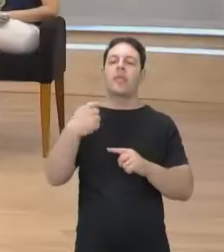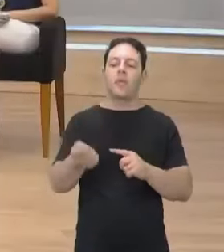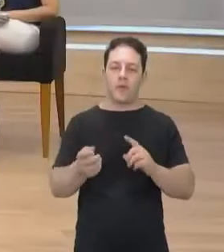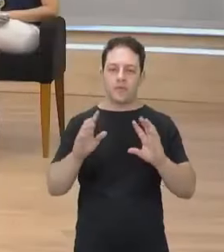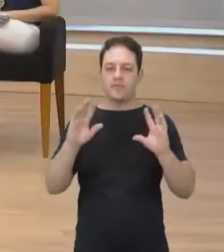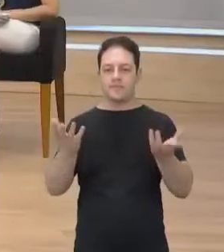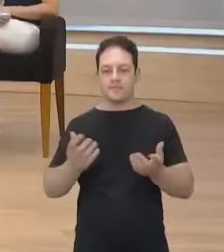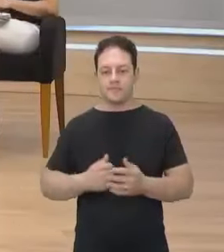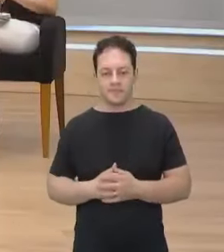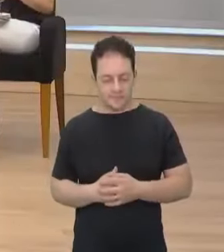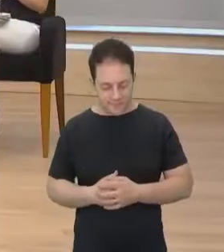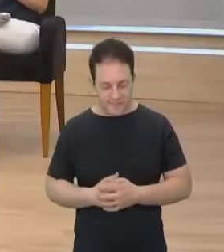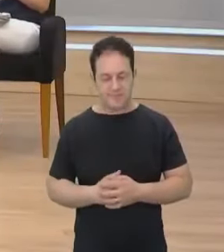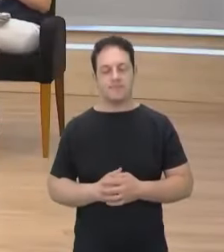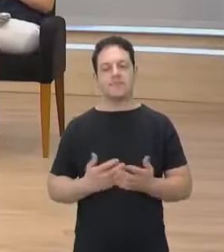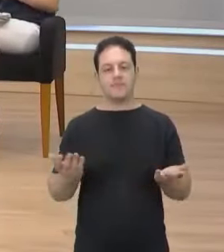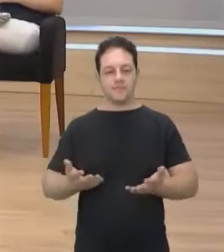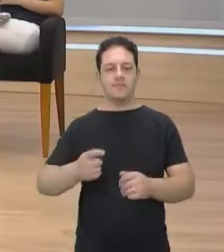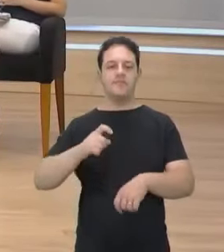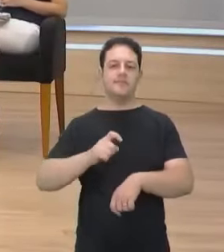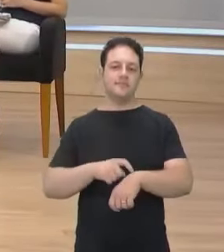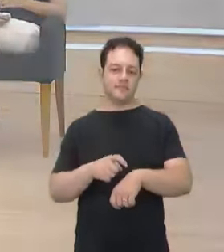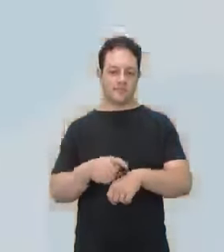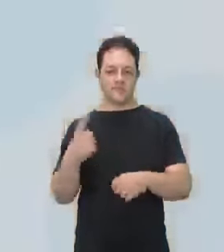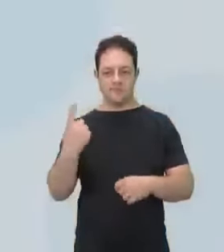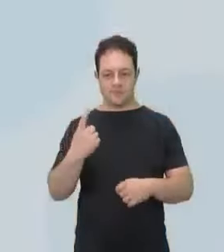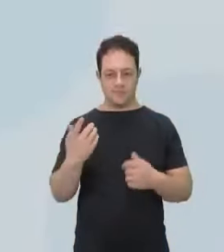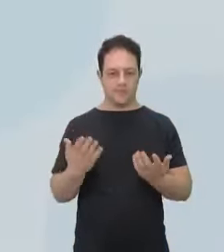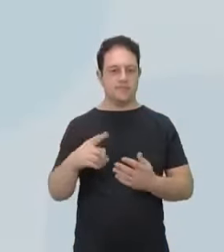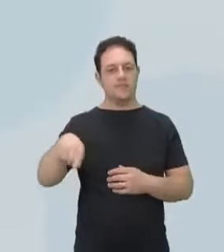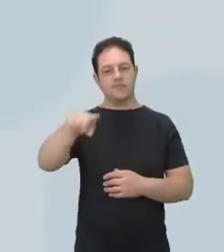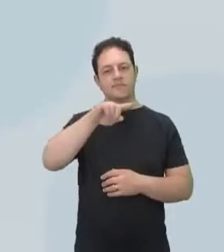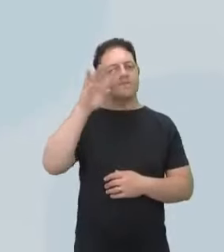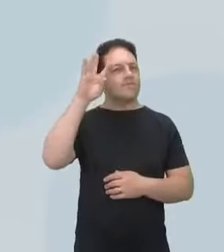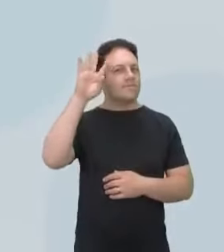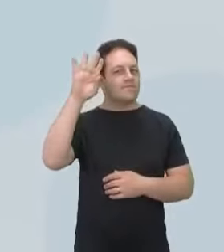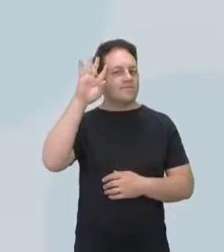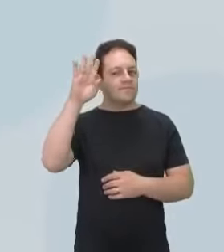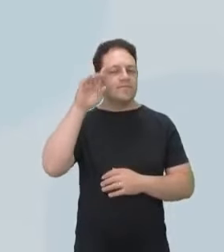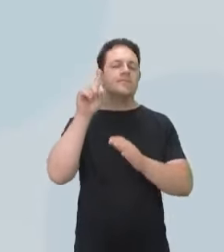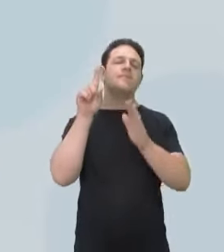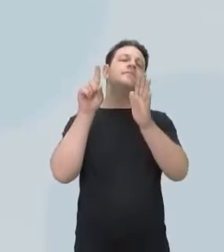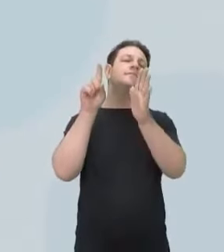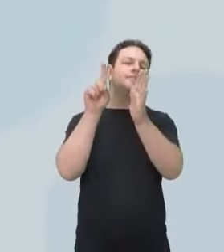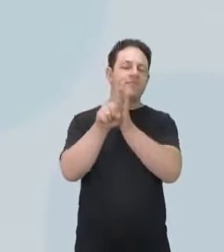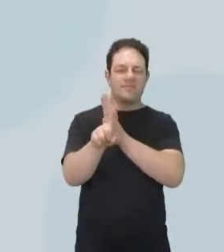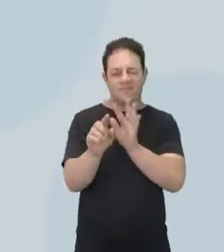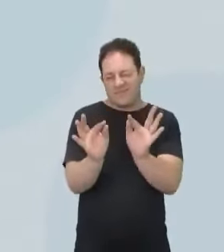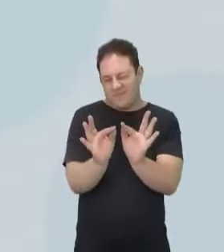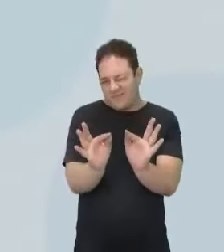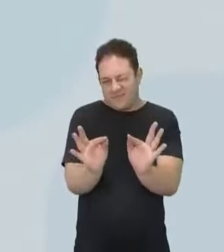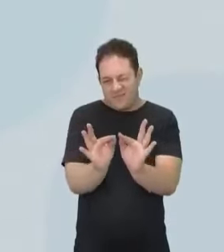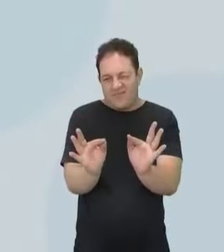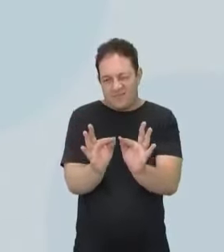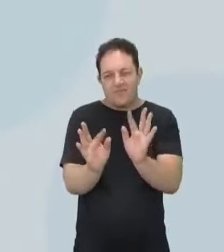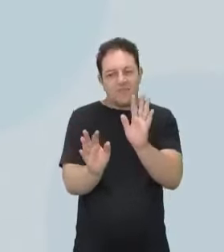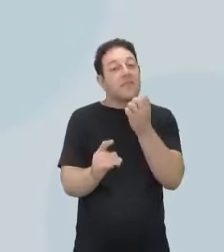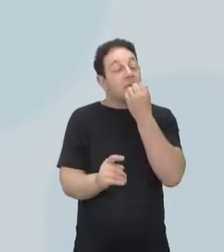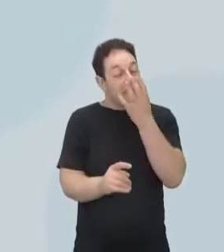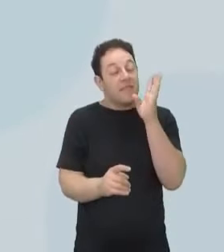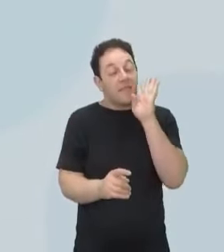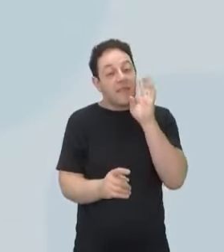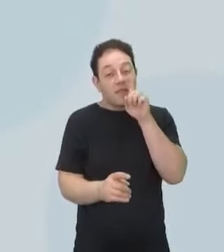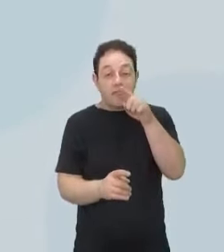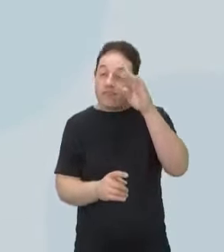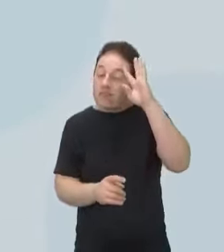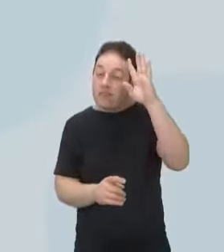Então, pessoal, primeiro momento aqui para vocês pensarem um pouquinho, a pergunta é bobinha, mas é legal